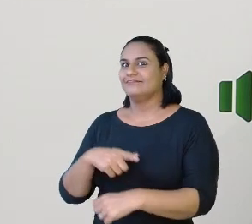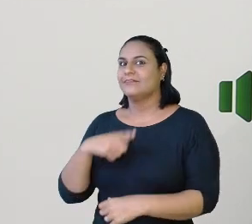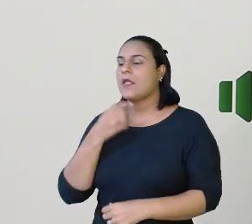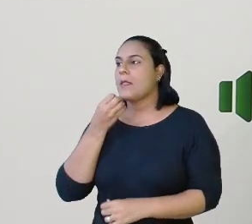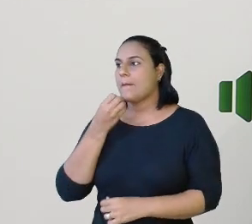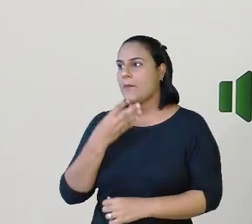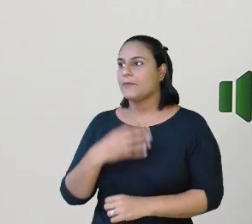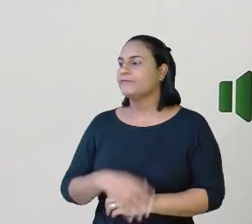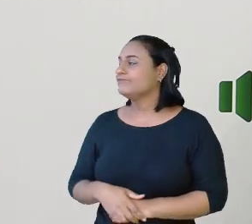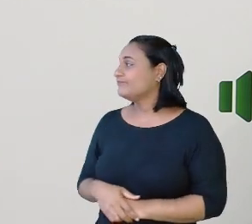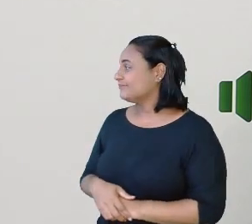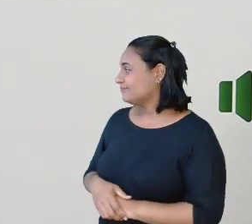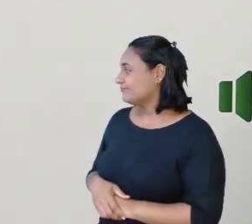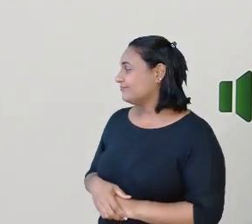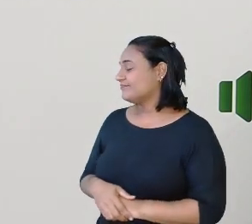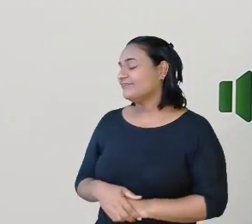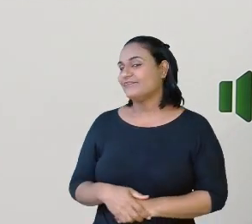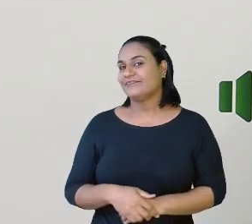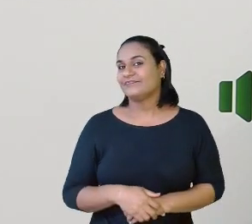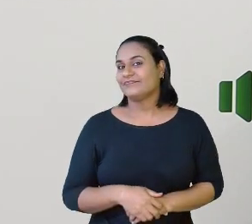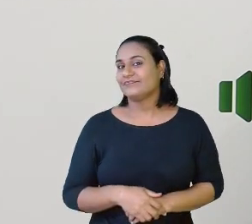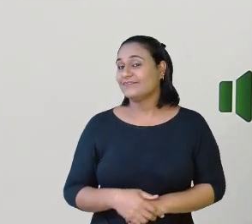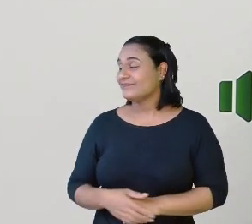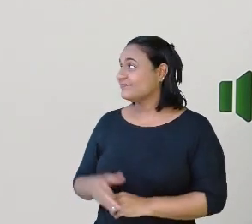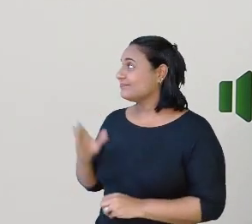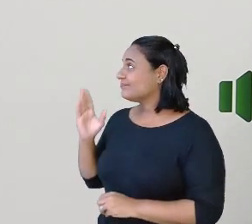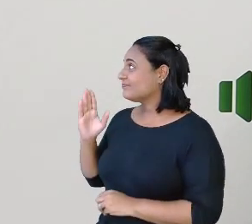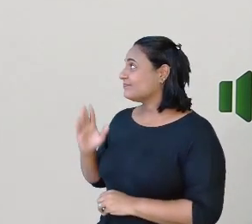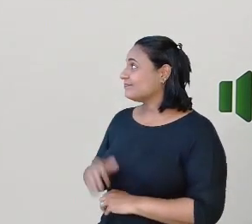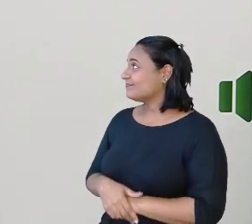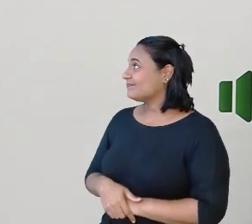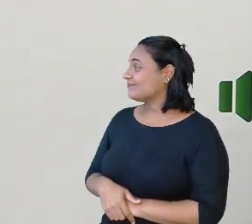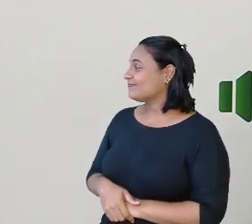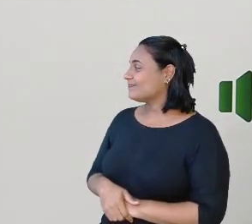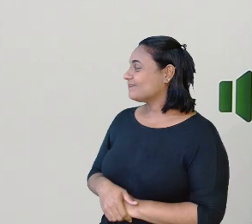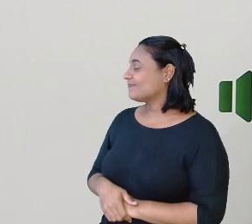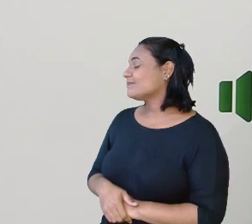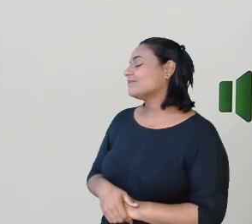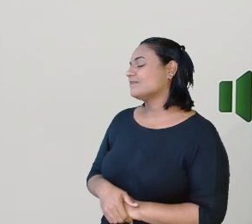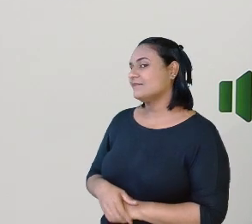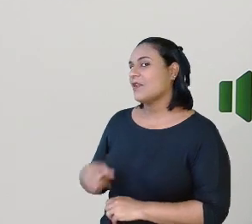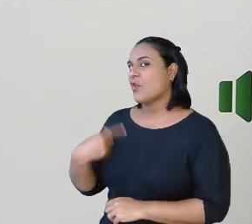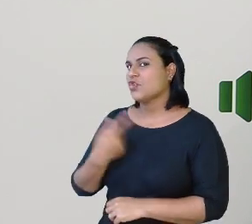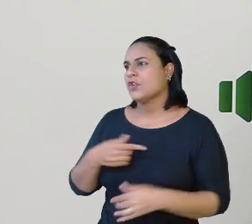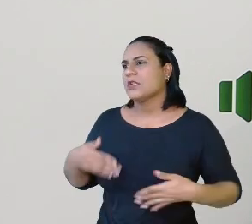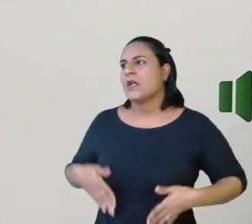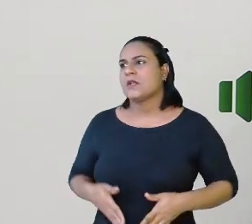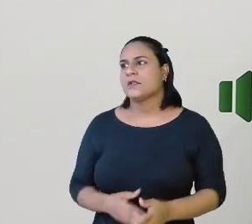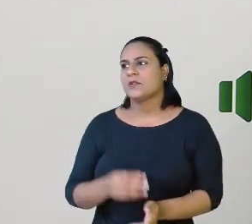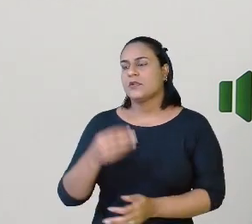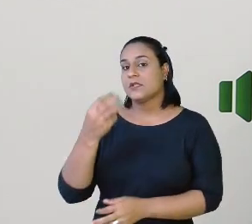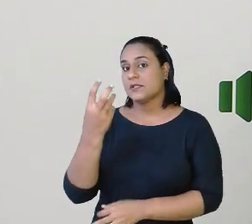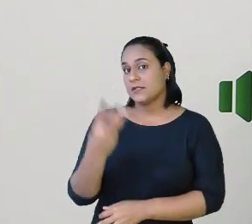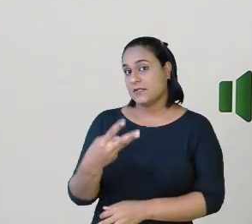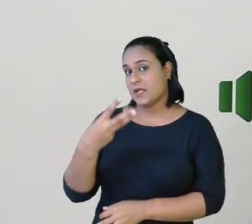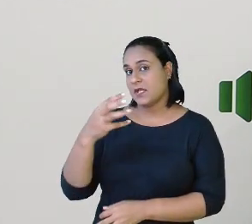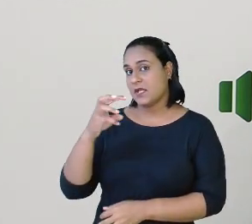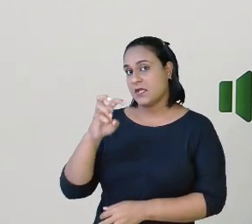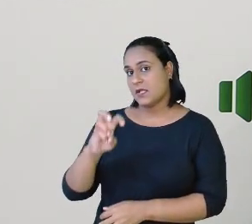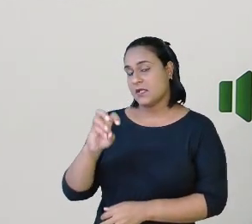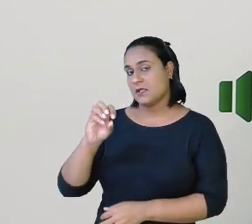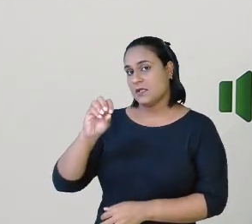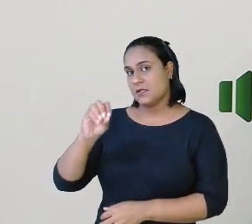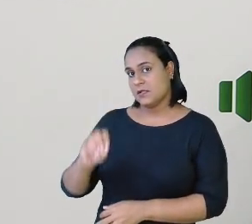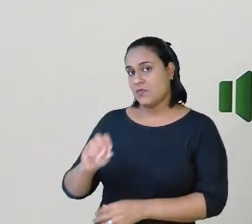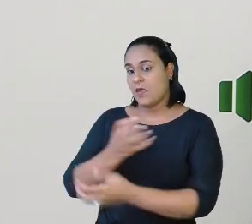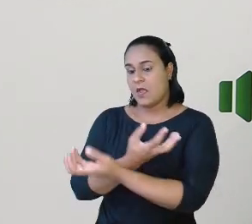bem. Aí eu venho para cá agora. Nascemos com 350 ossos. Lembra que eu falei lá no começo